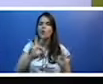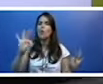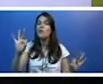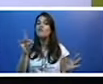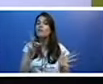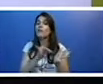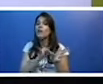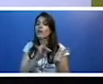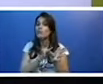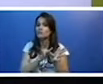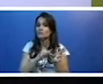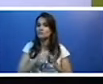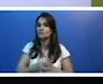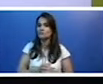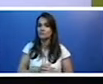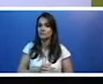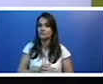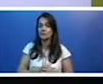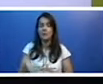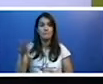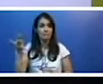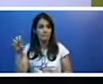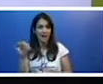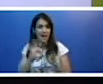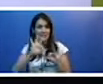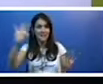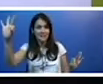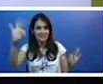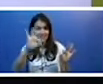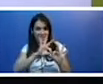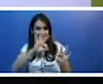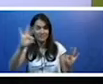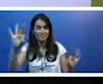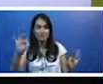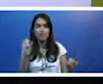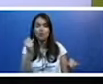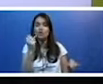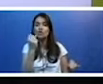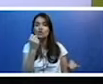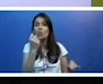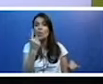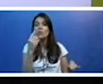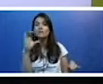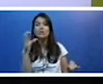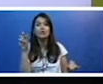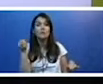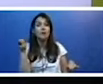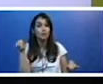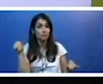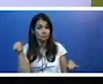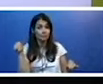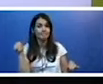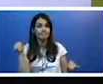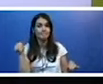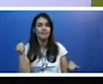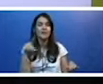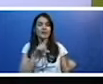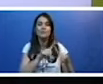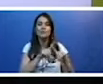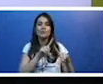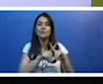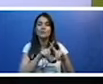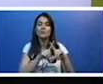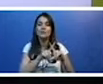gente faz? Pega a distância que deu em centímetros, multiplica